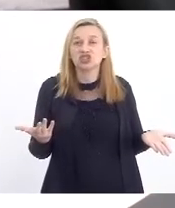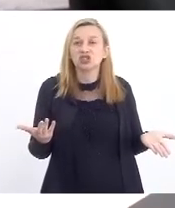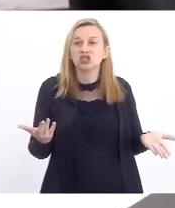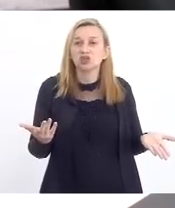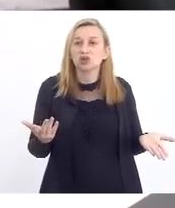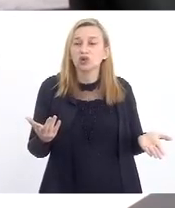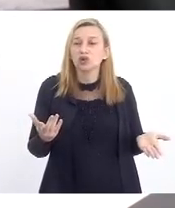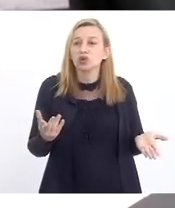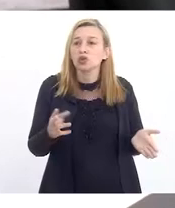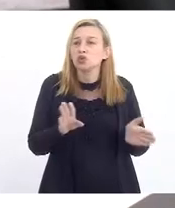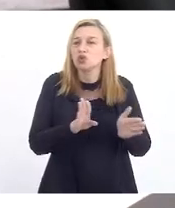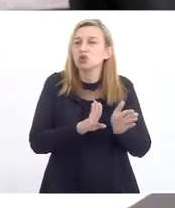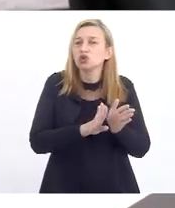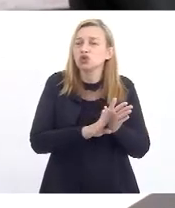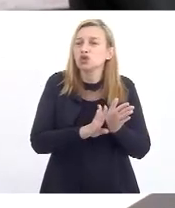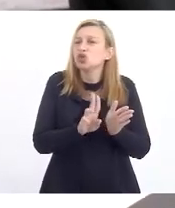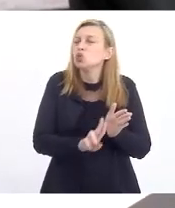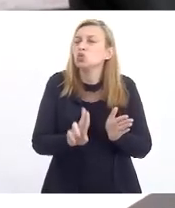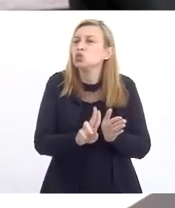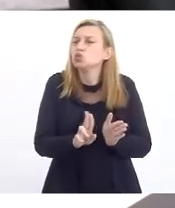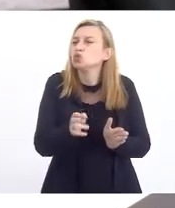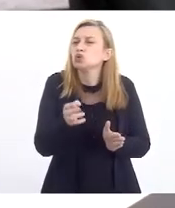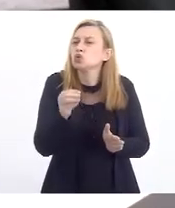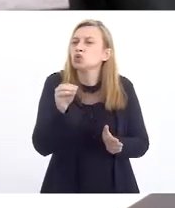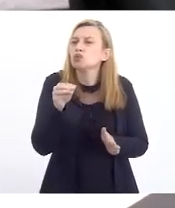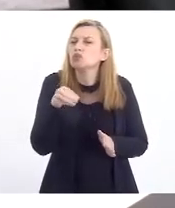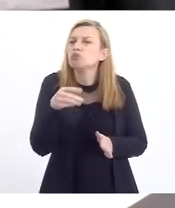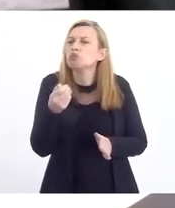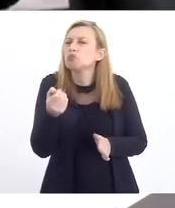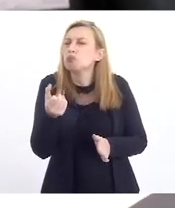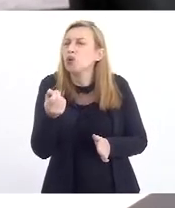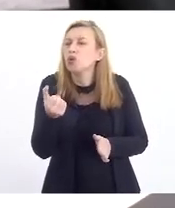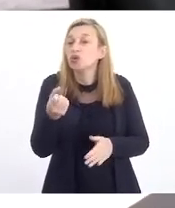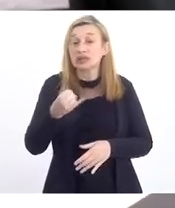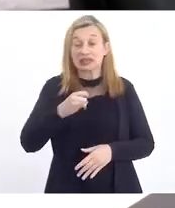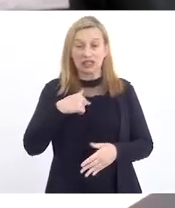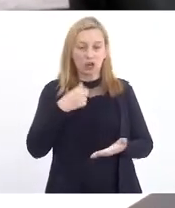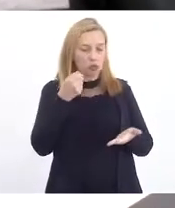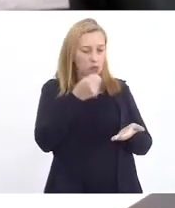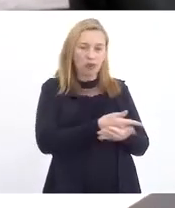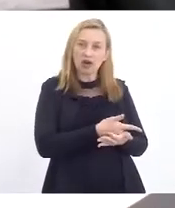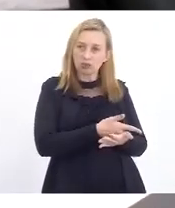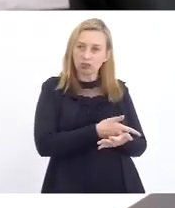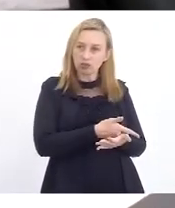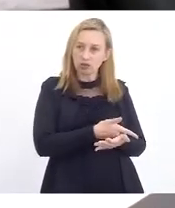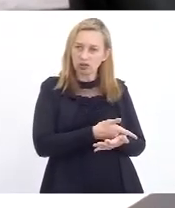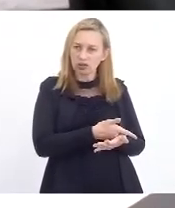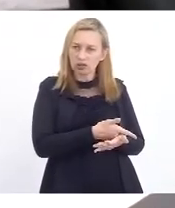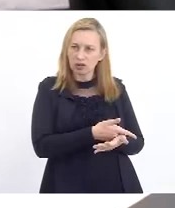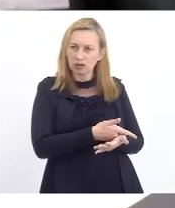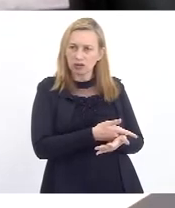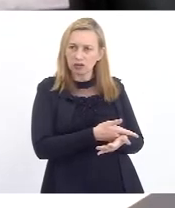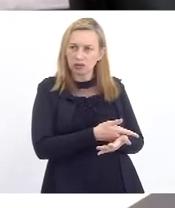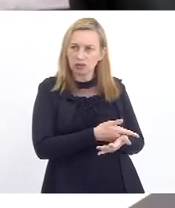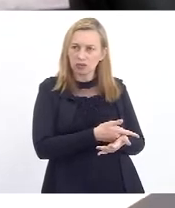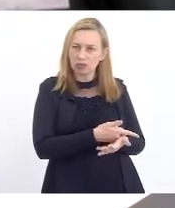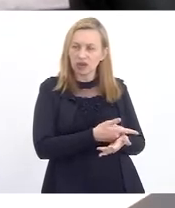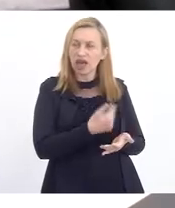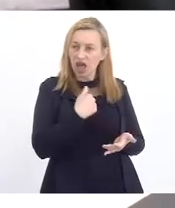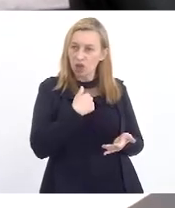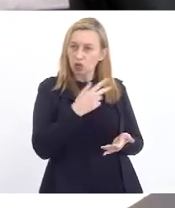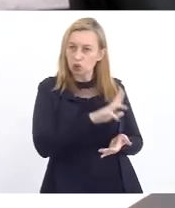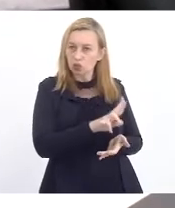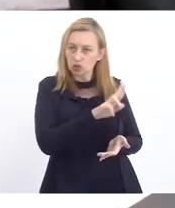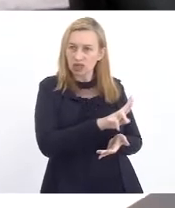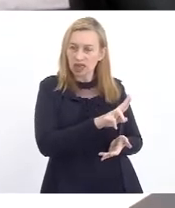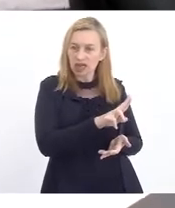de consumo mínimo. Se eu pago, imaginemos, para gastar